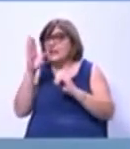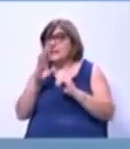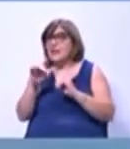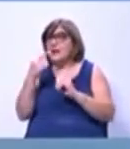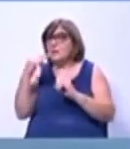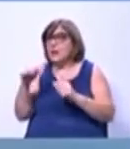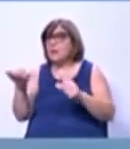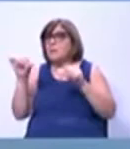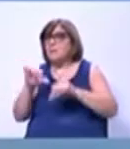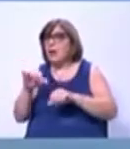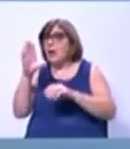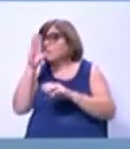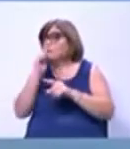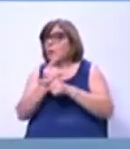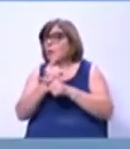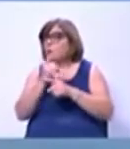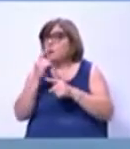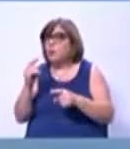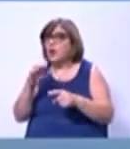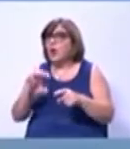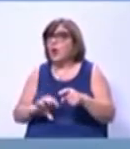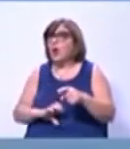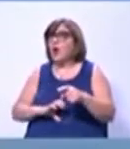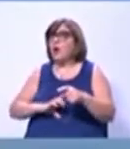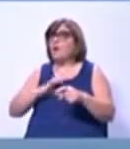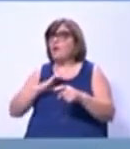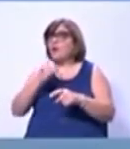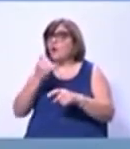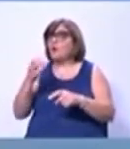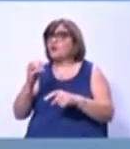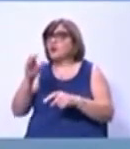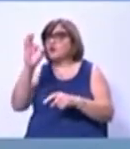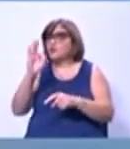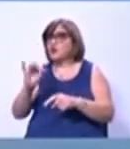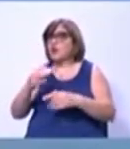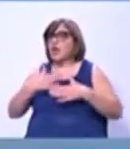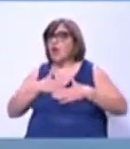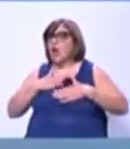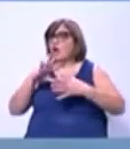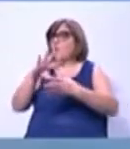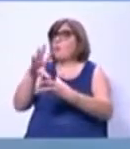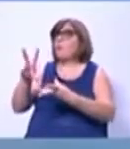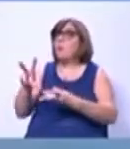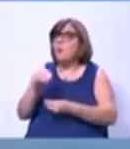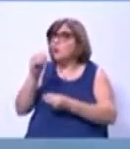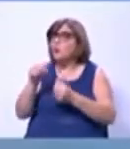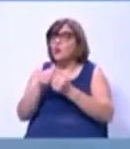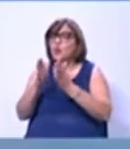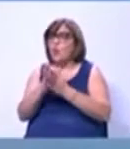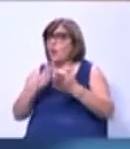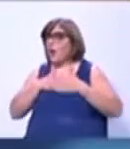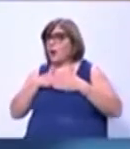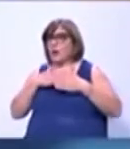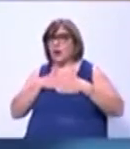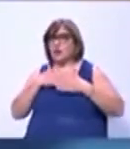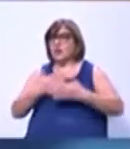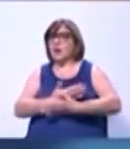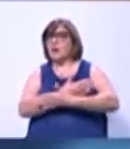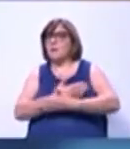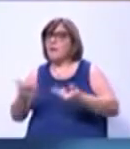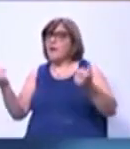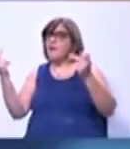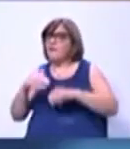mal, não sabem porquê e confiam 200% em nós. O mundo somos nós. Somos nós, todo não é? Mundo. E os bebês